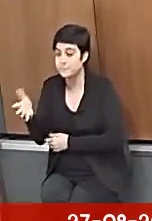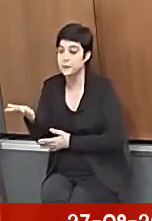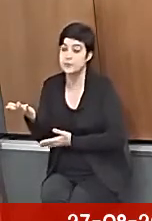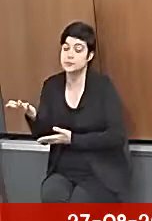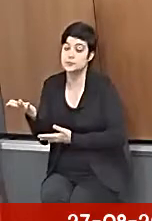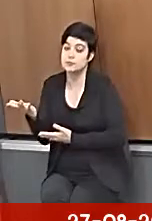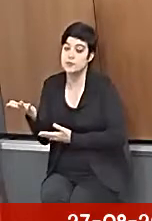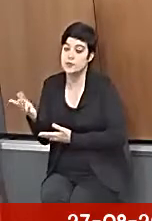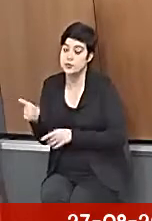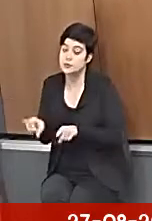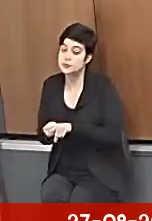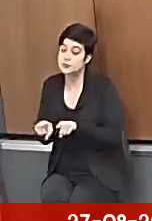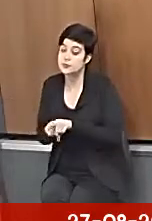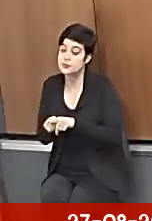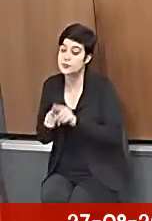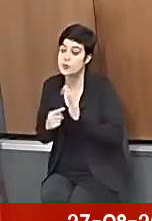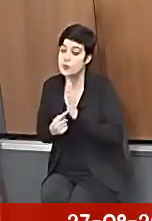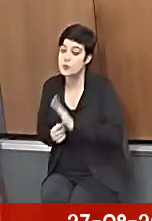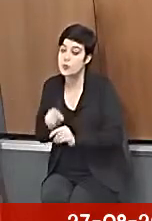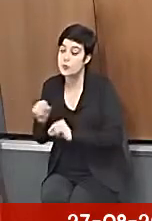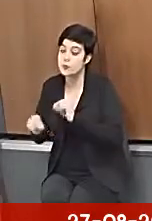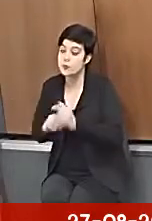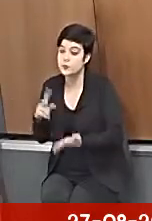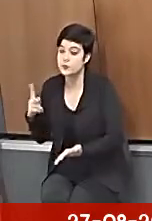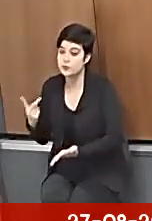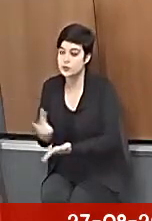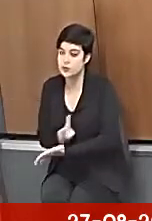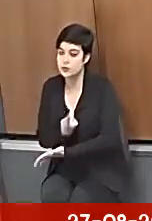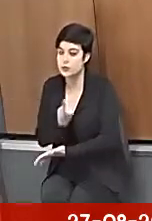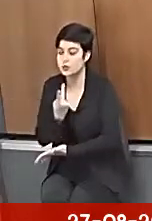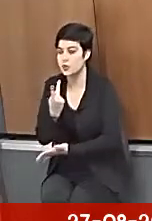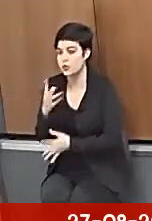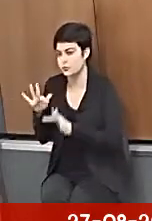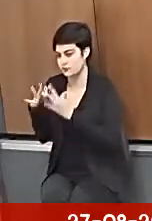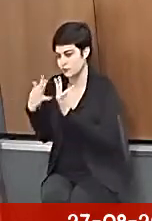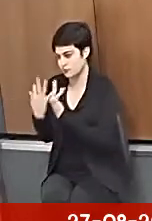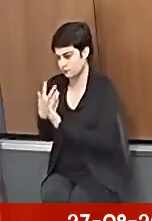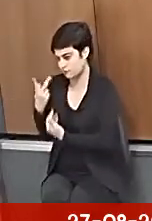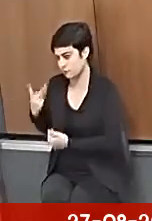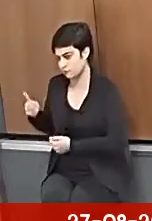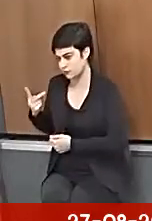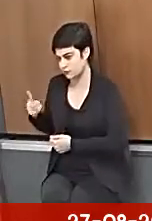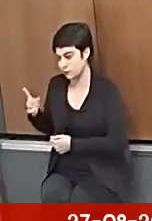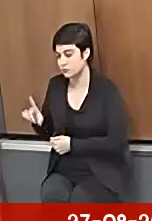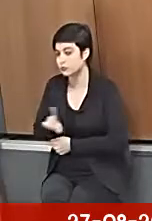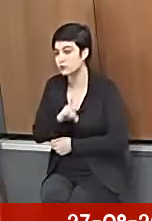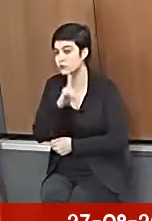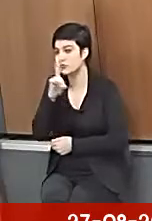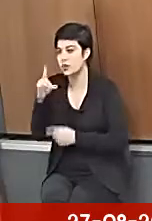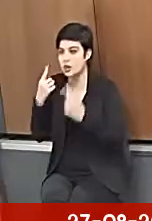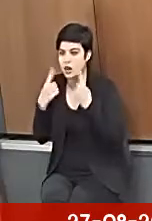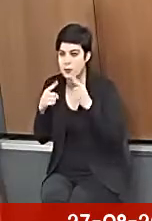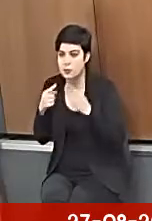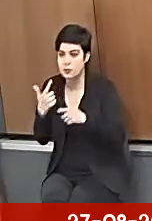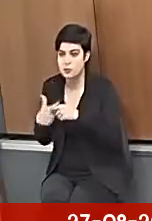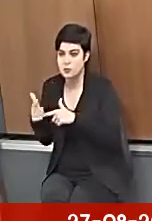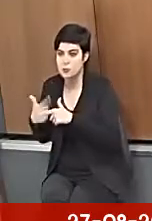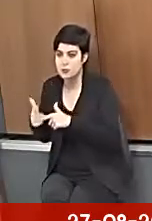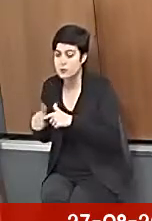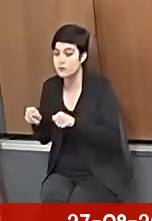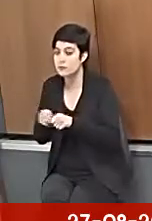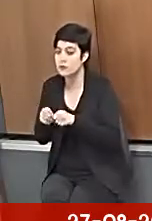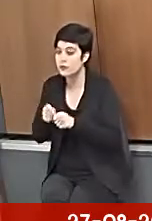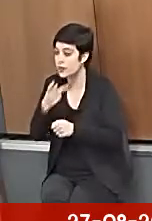é tentar mostrar o que aconteceu com cristiane a sua família no dia da reclamação enfim a gente fazia